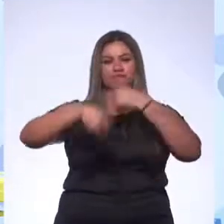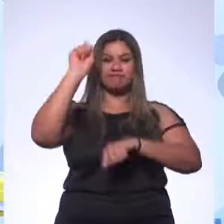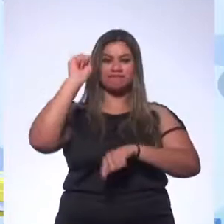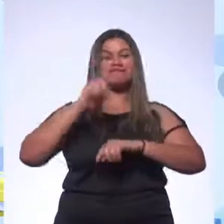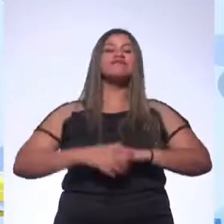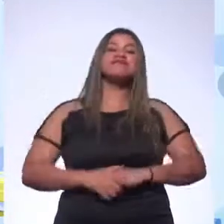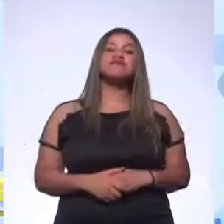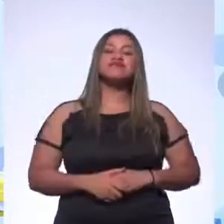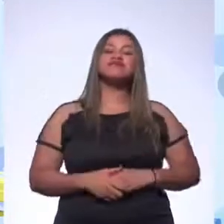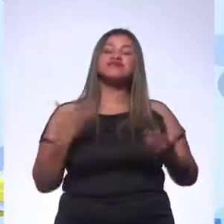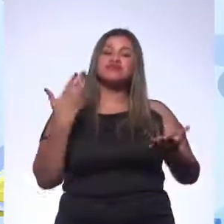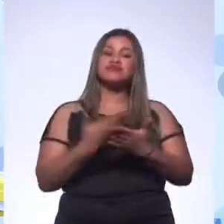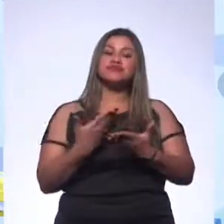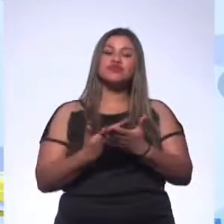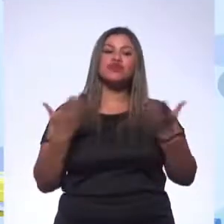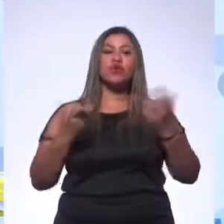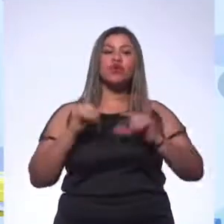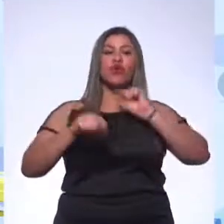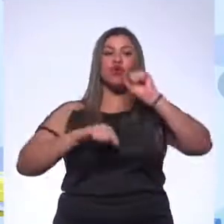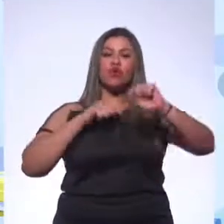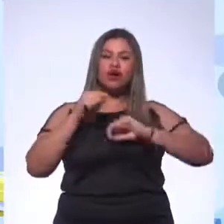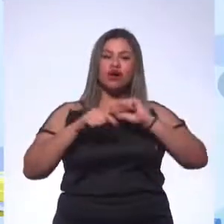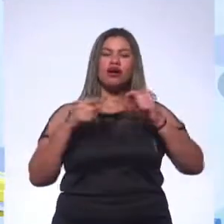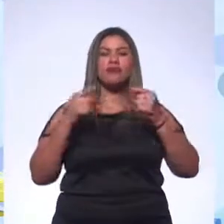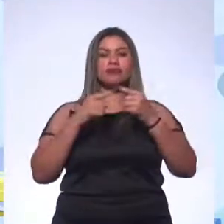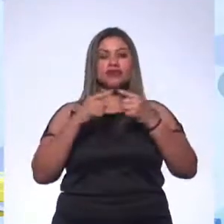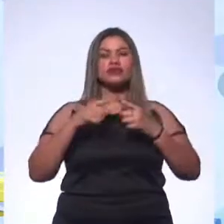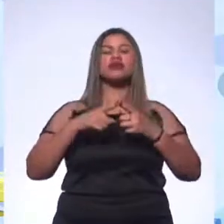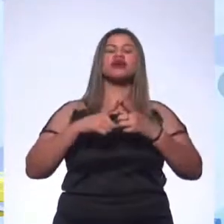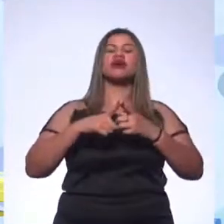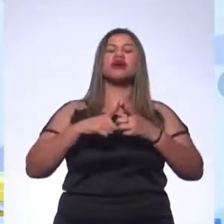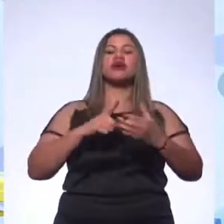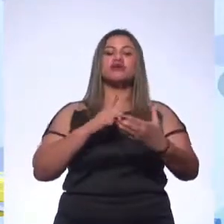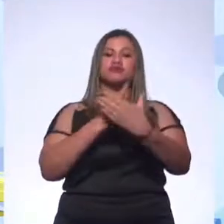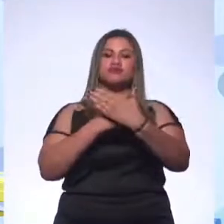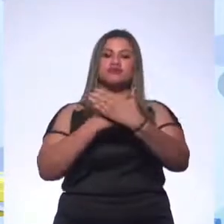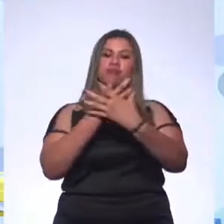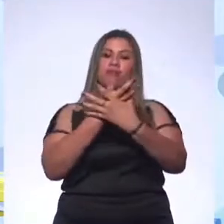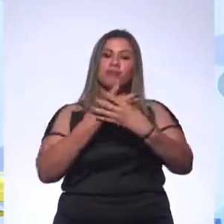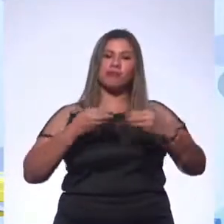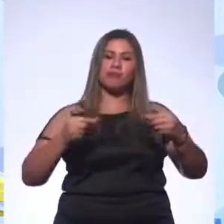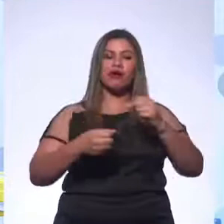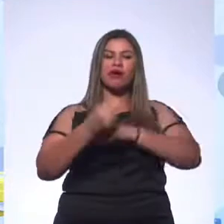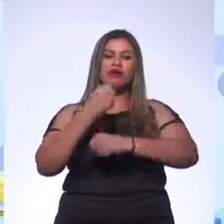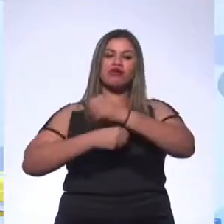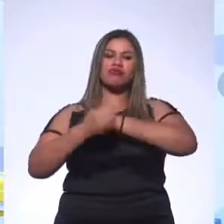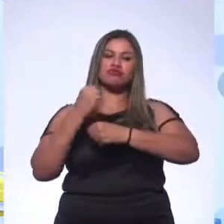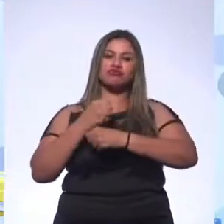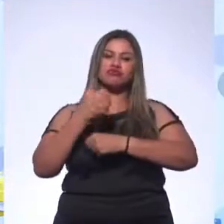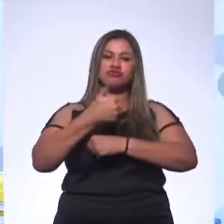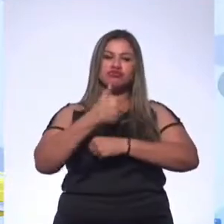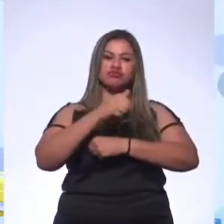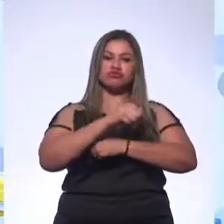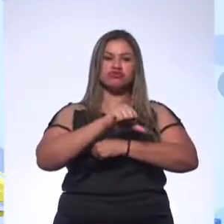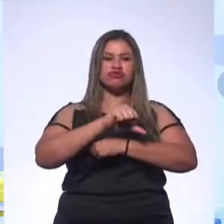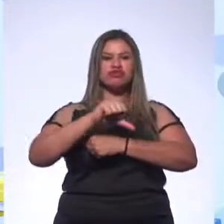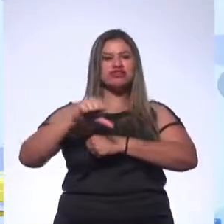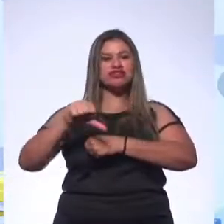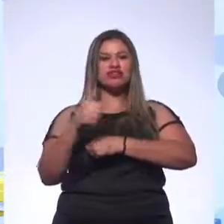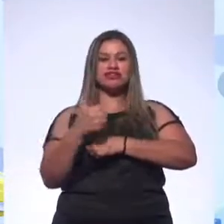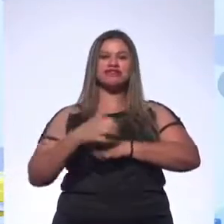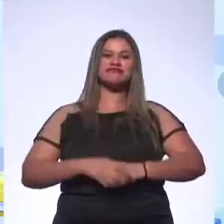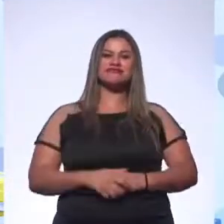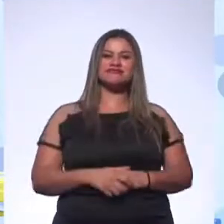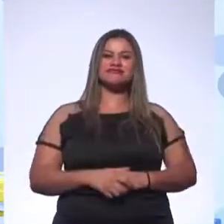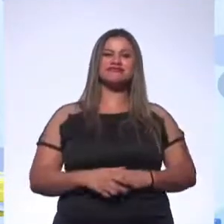Claro, a aula de hoje será a dissolução da União Soviética, em 1991, e já vamos